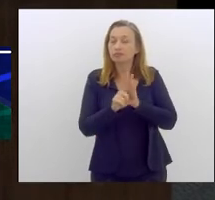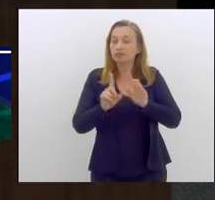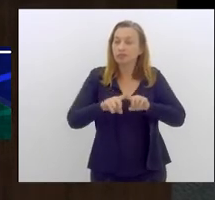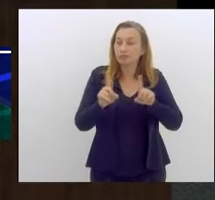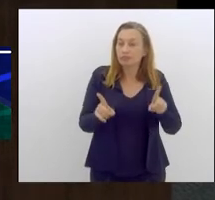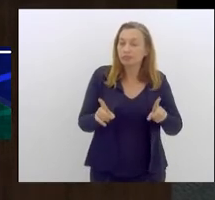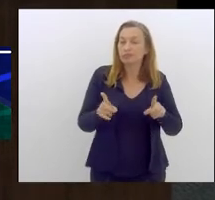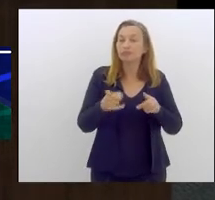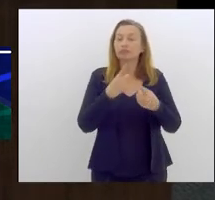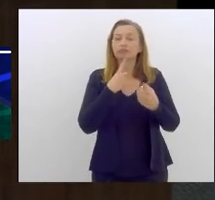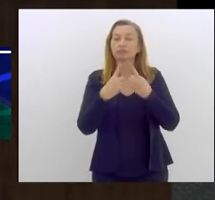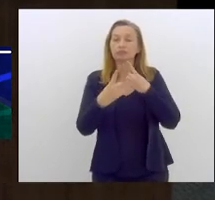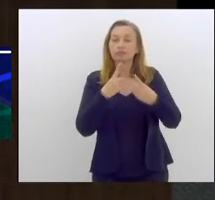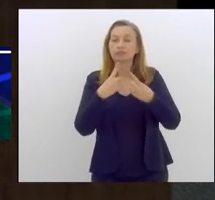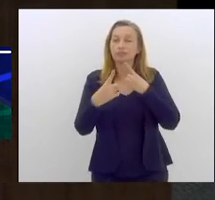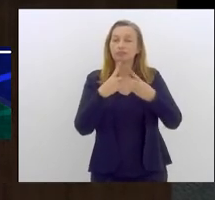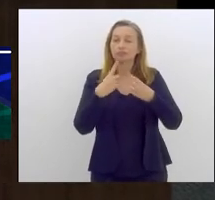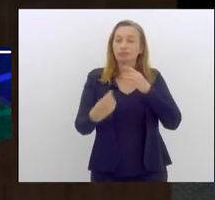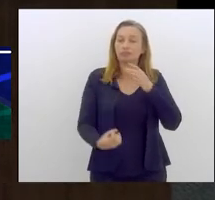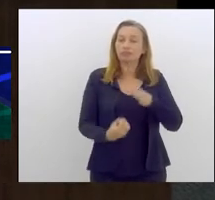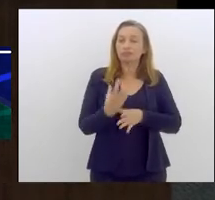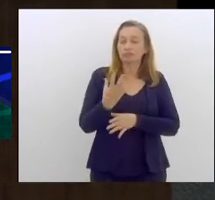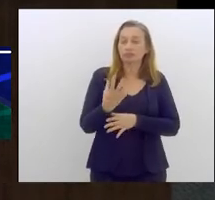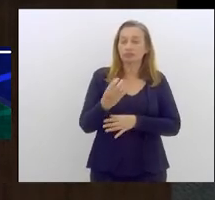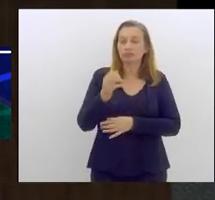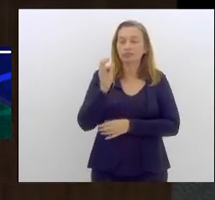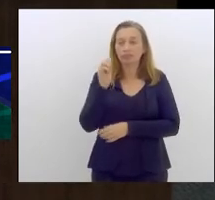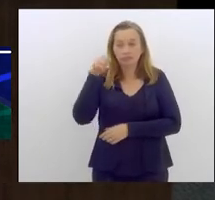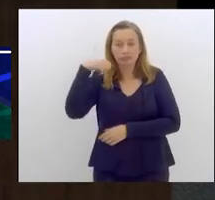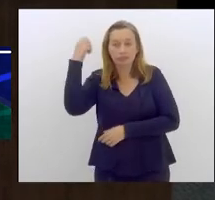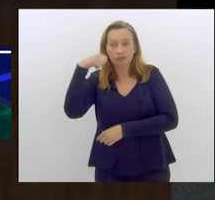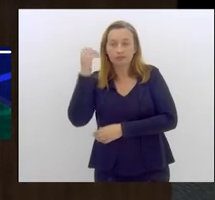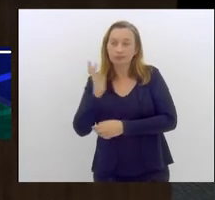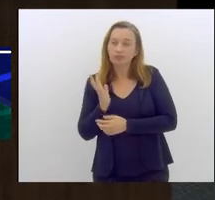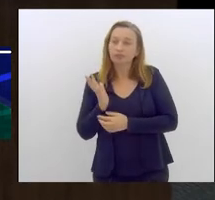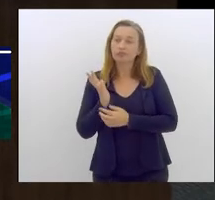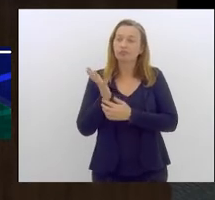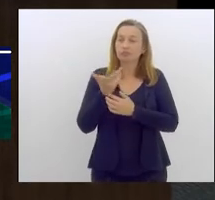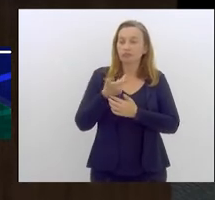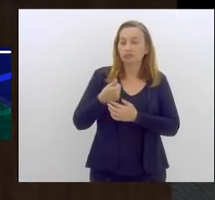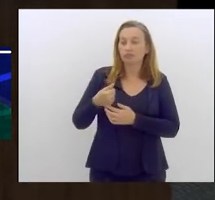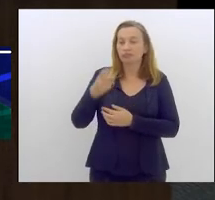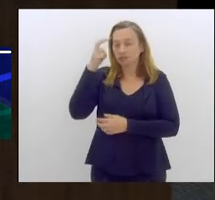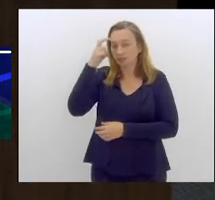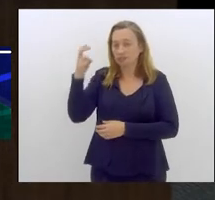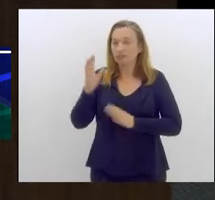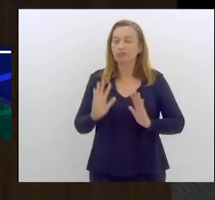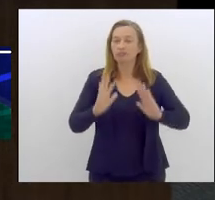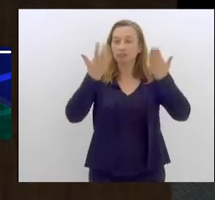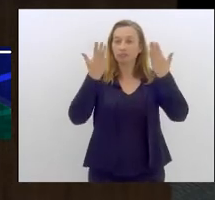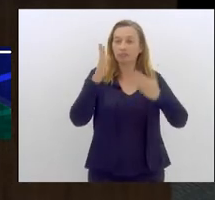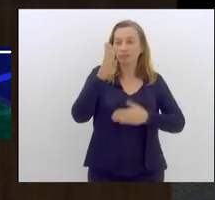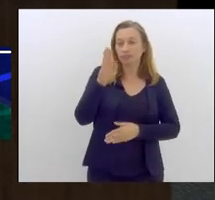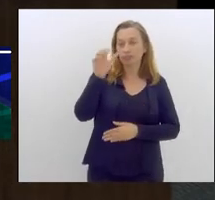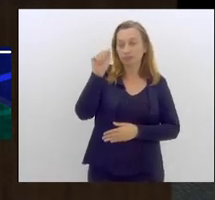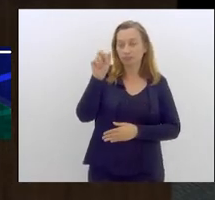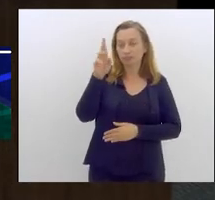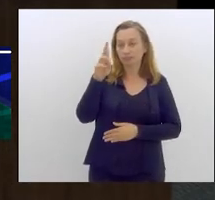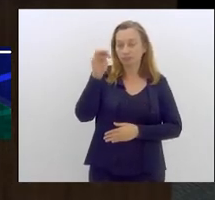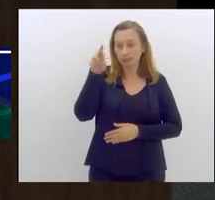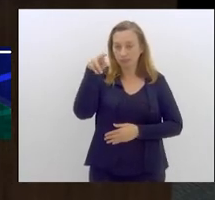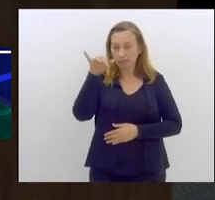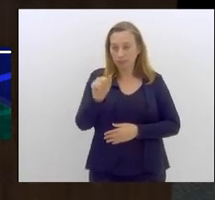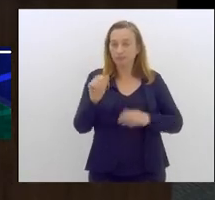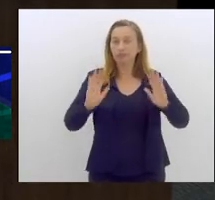de debates, a produção artística e cultural de maneira concreta. Viva Bárbara Santos, viva